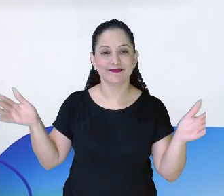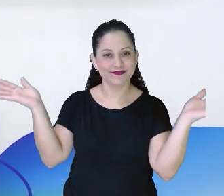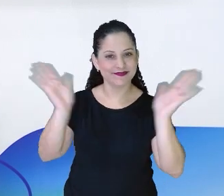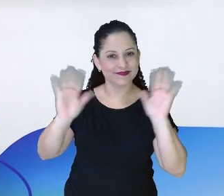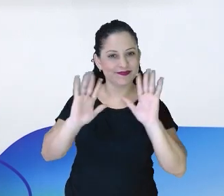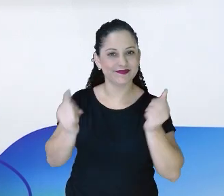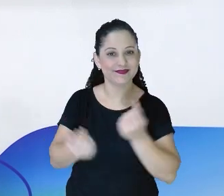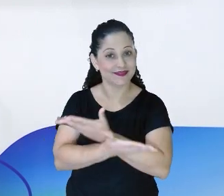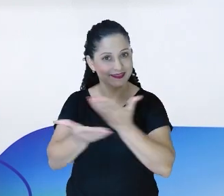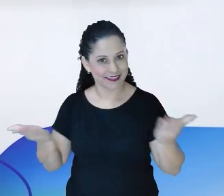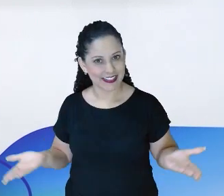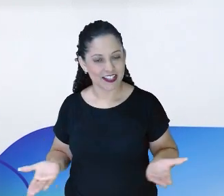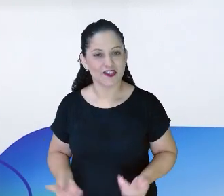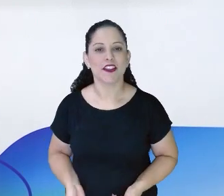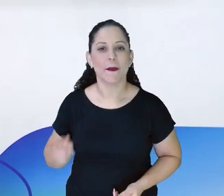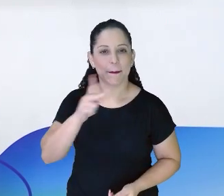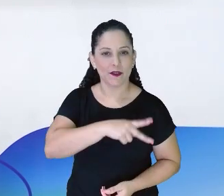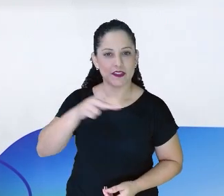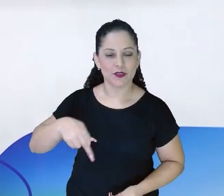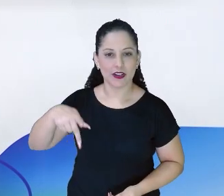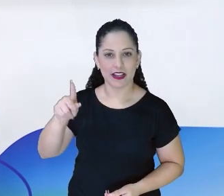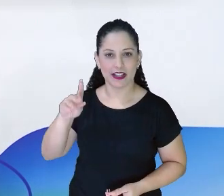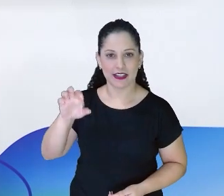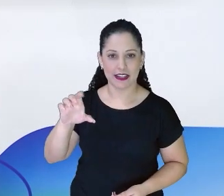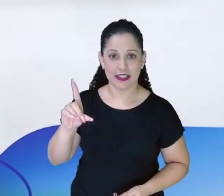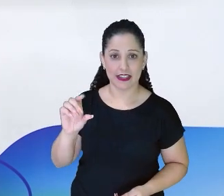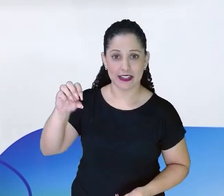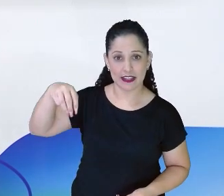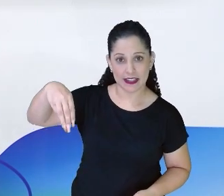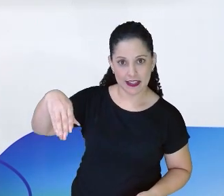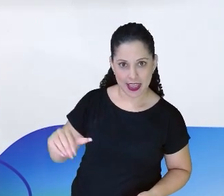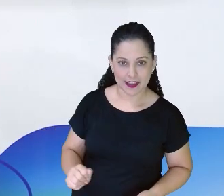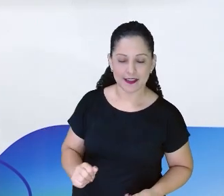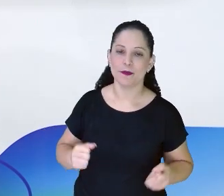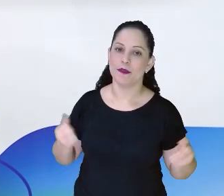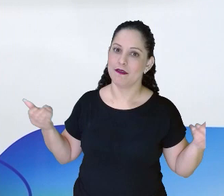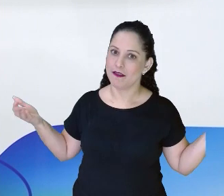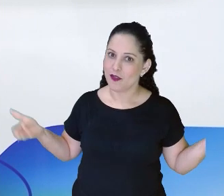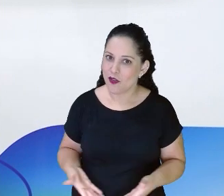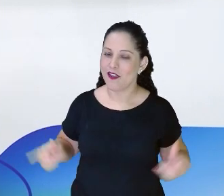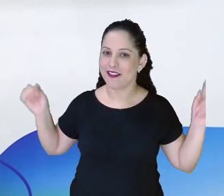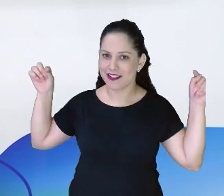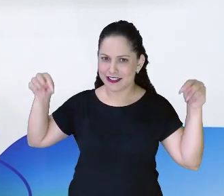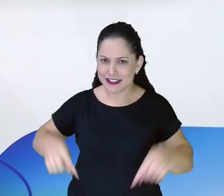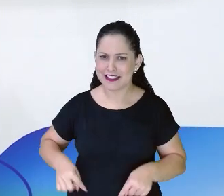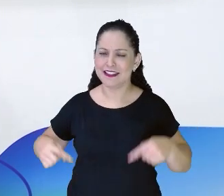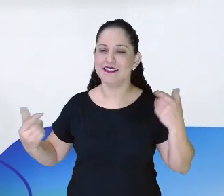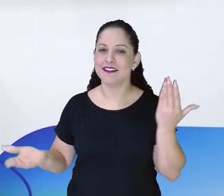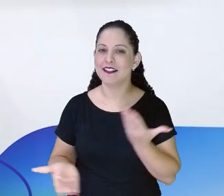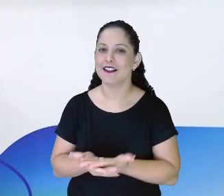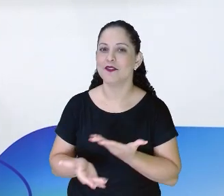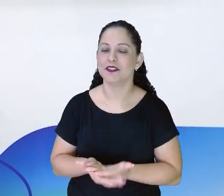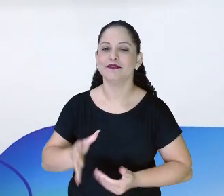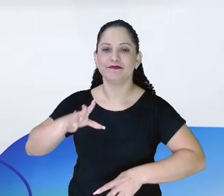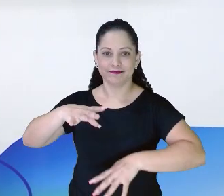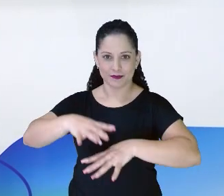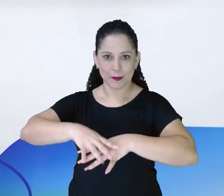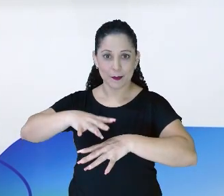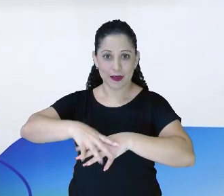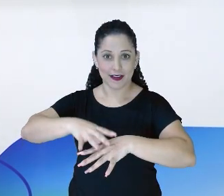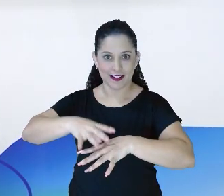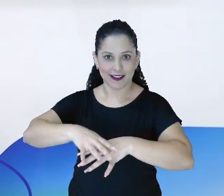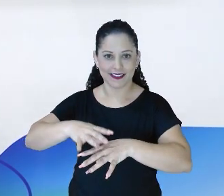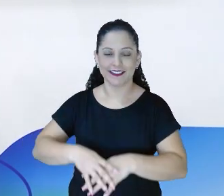Olá, pessoal. Eu sou a professora Kedma Santos e estou aqui para mais uma aula de